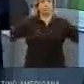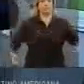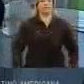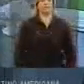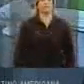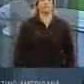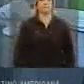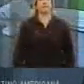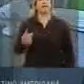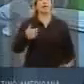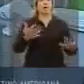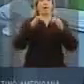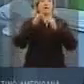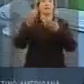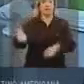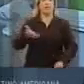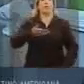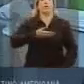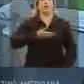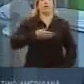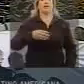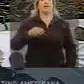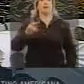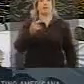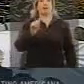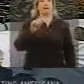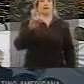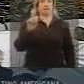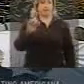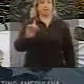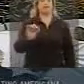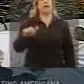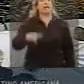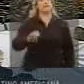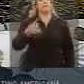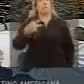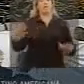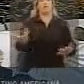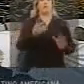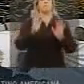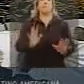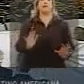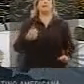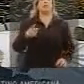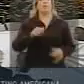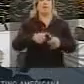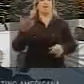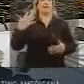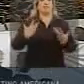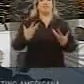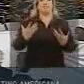Eu quero dizer ao companheiro Fernando Haddad que essa é uma coisa extraordinária, mas eu não estava conformado.